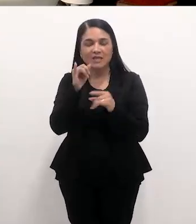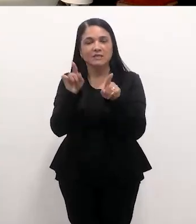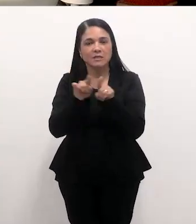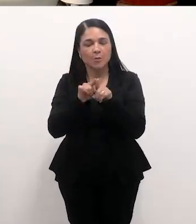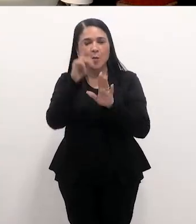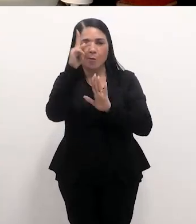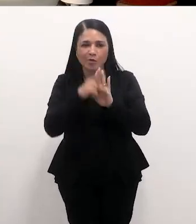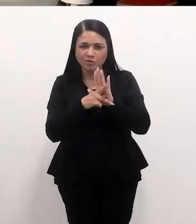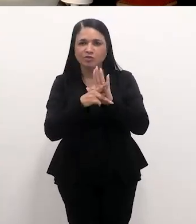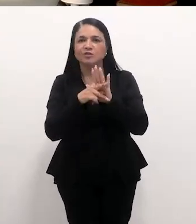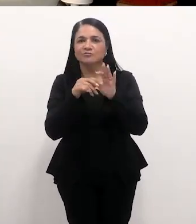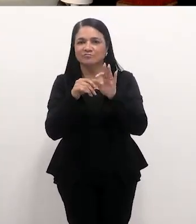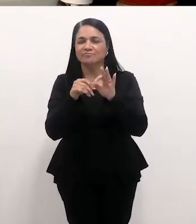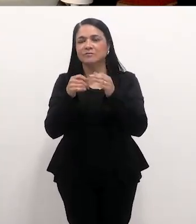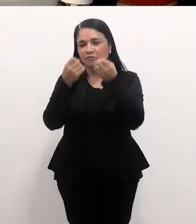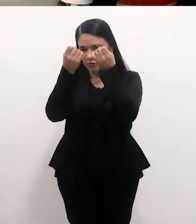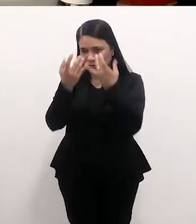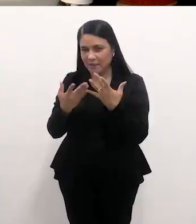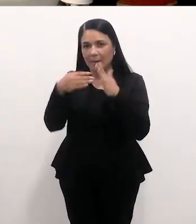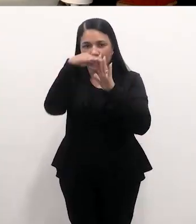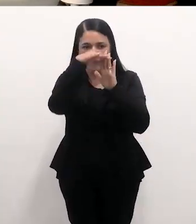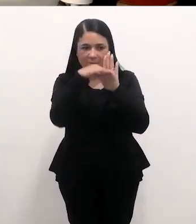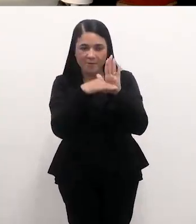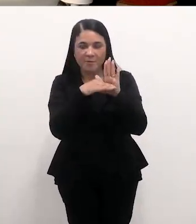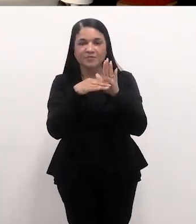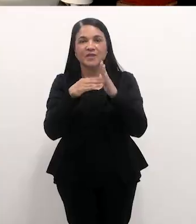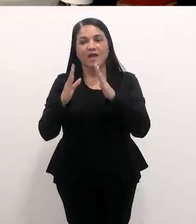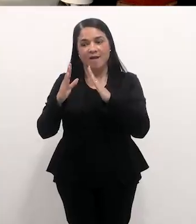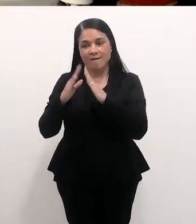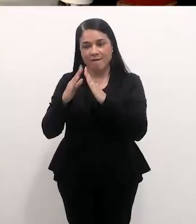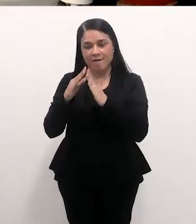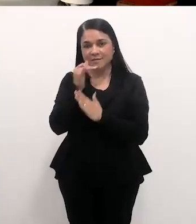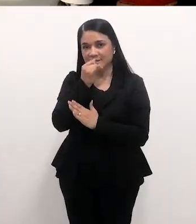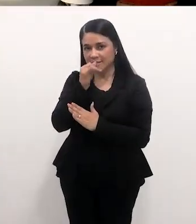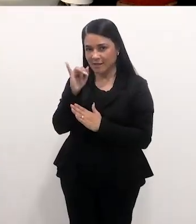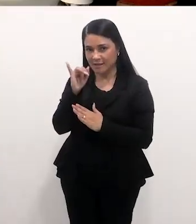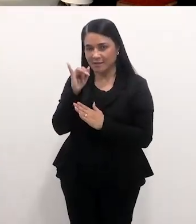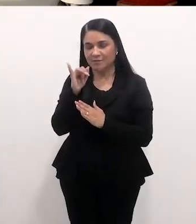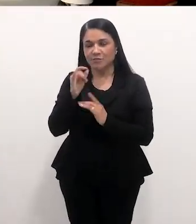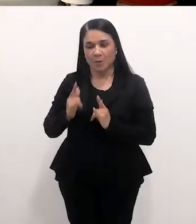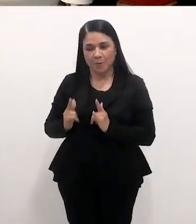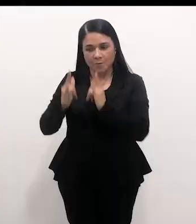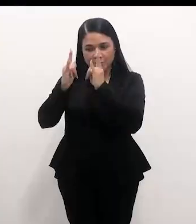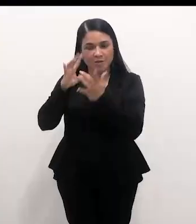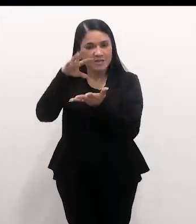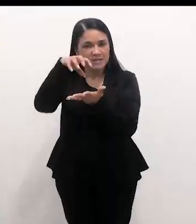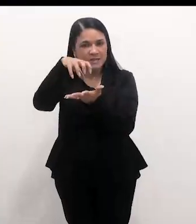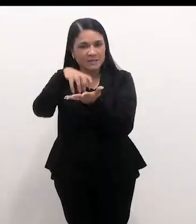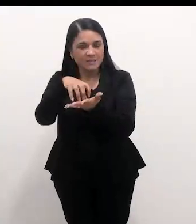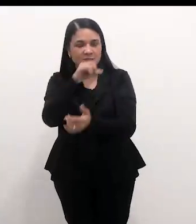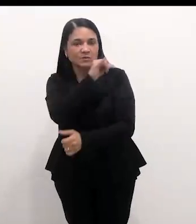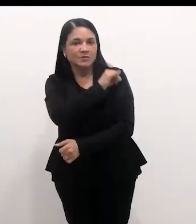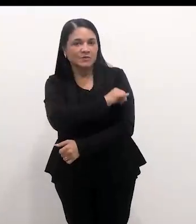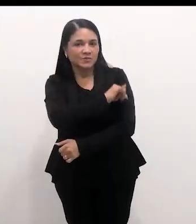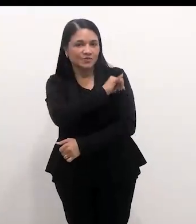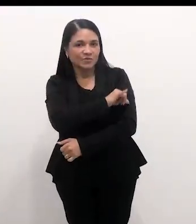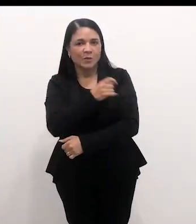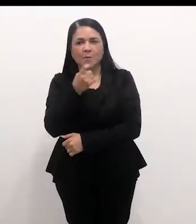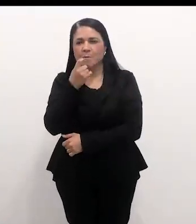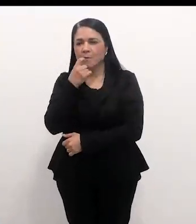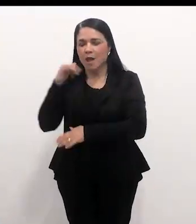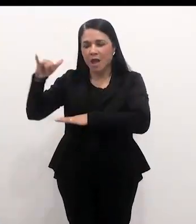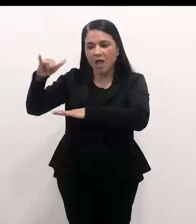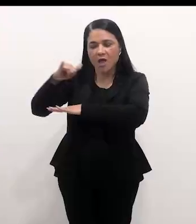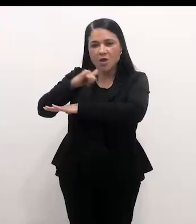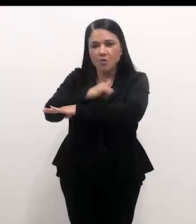sobre esse projeto? Sim, exatamente, Carlos. A Casa d'Italia é um prédio que fica no centro do Rio de Janeiro, perto